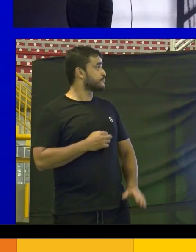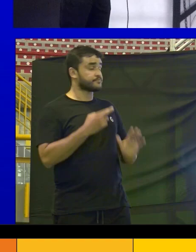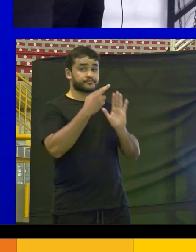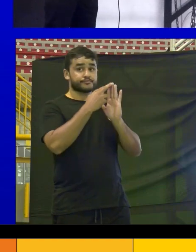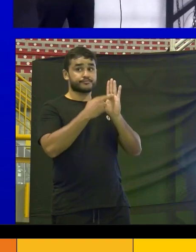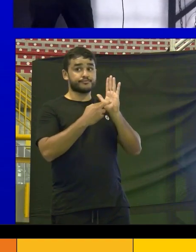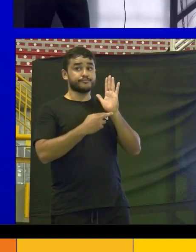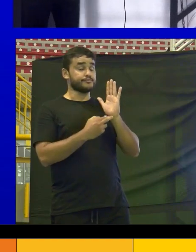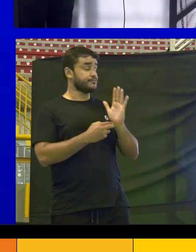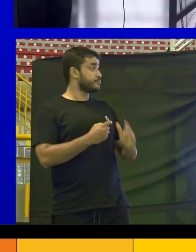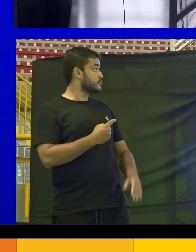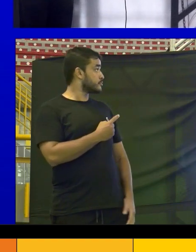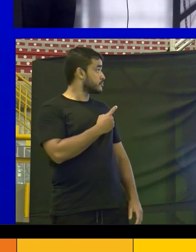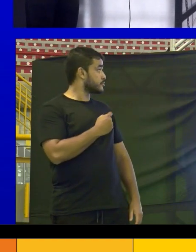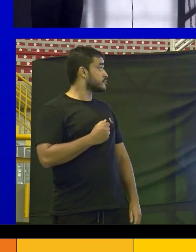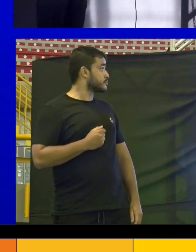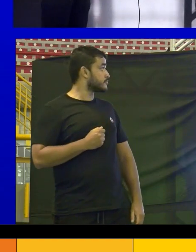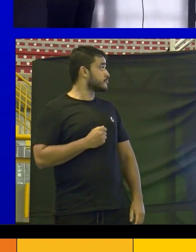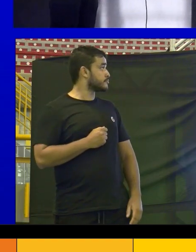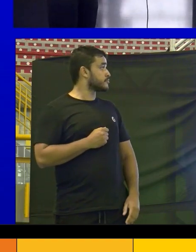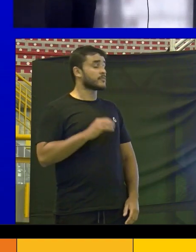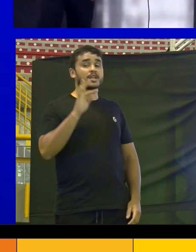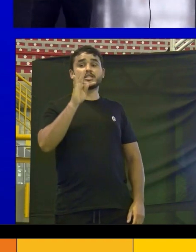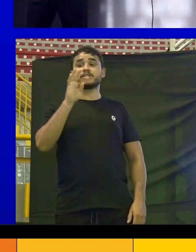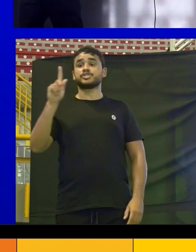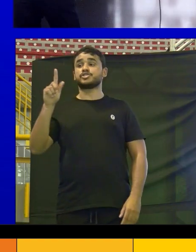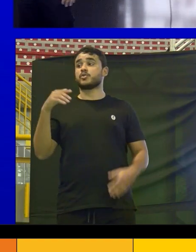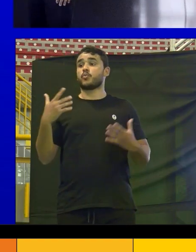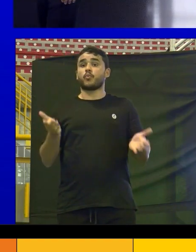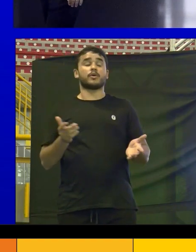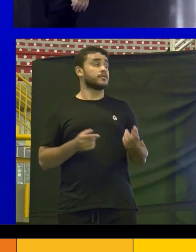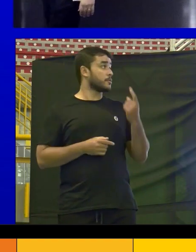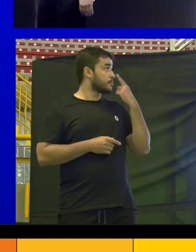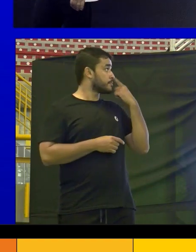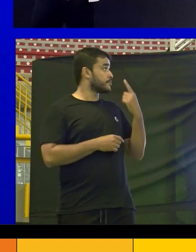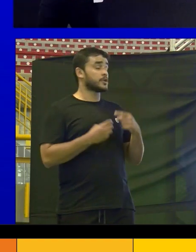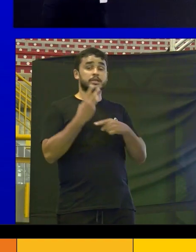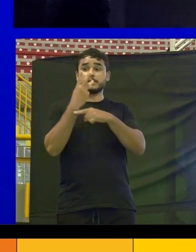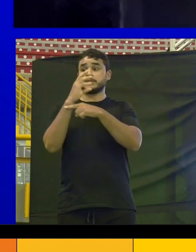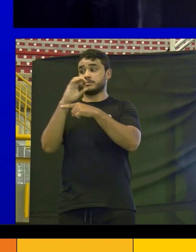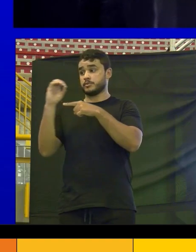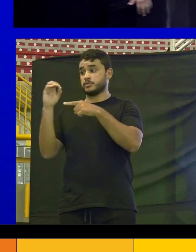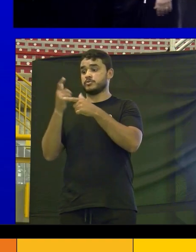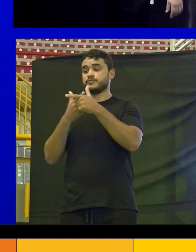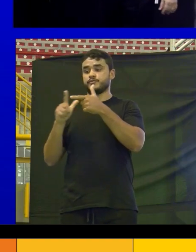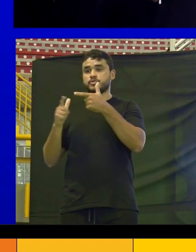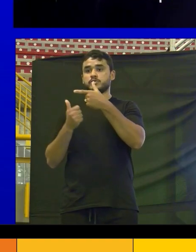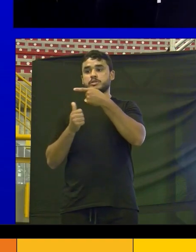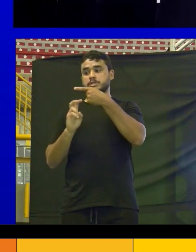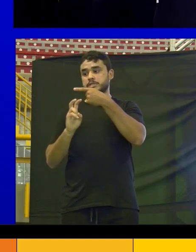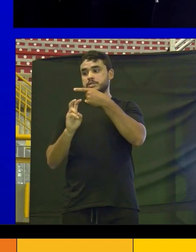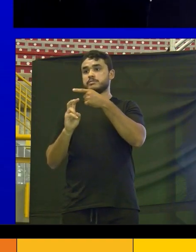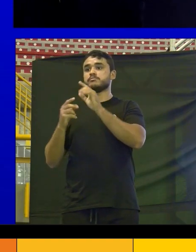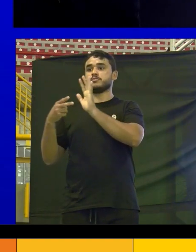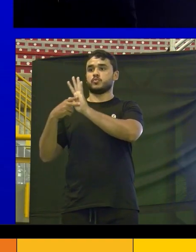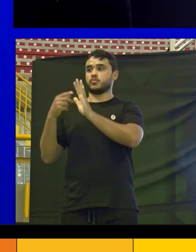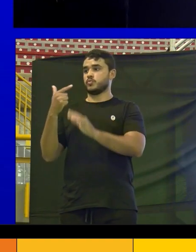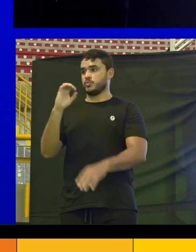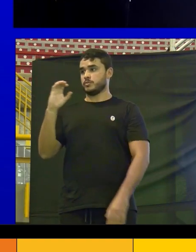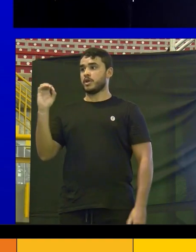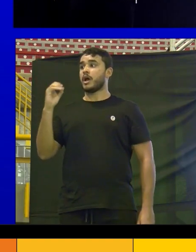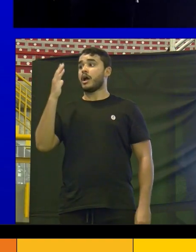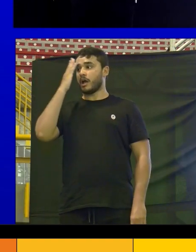angular, que é a tangente daquele ângulo, é 3000 dividido por 15, 200. Então, nós